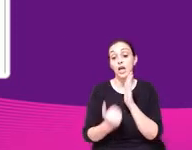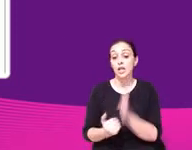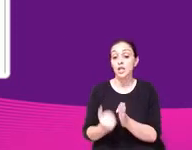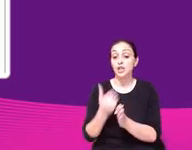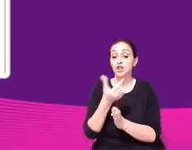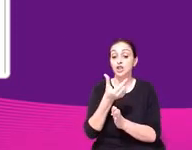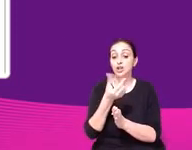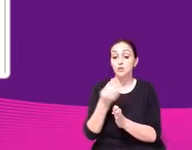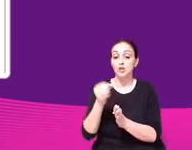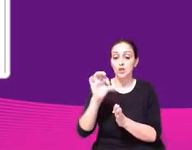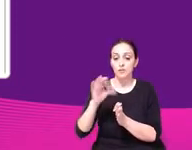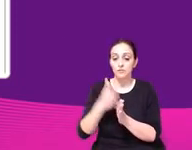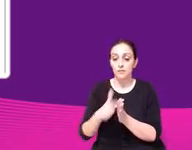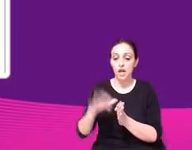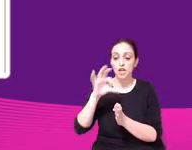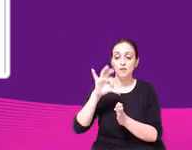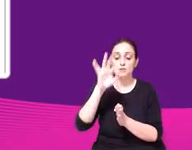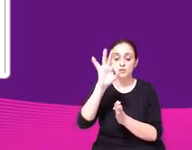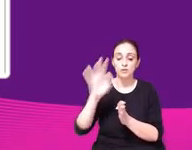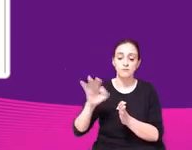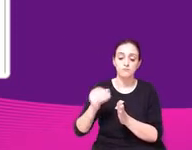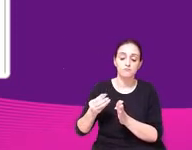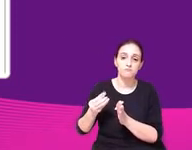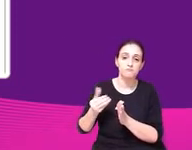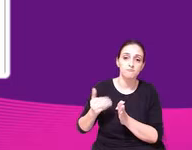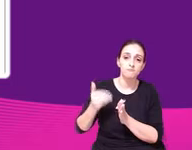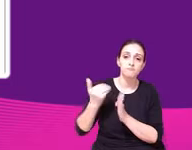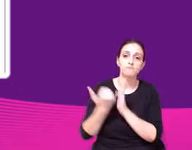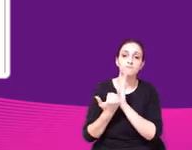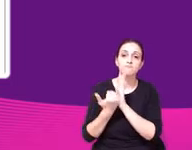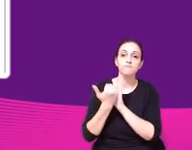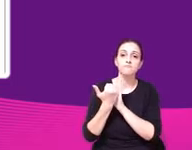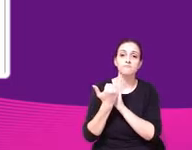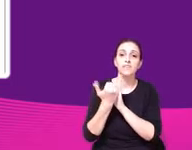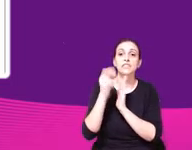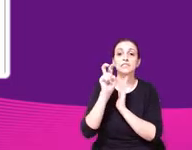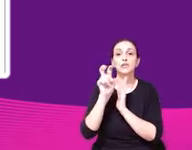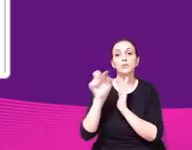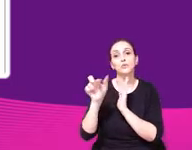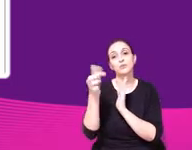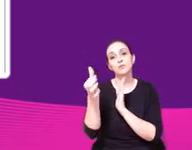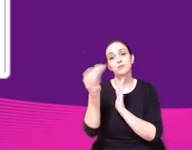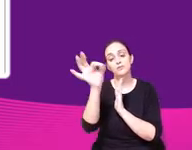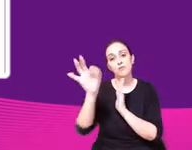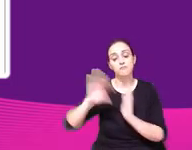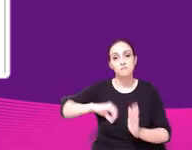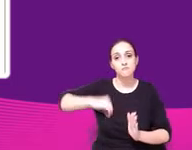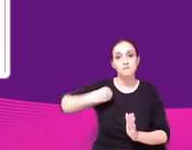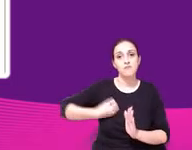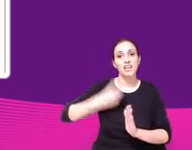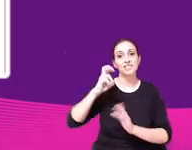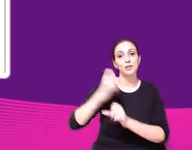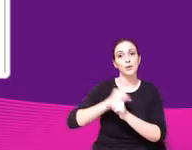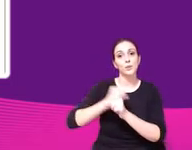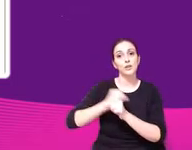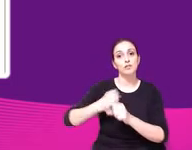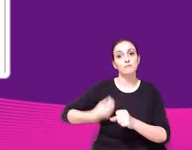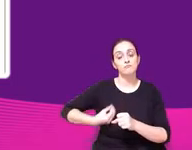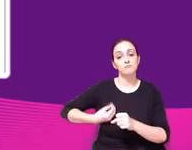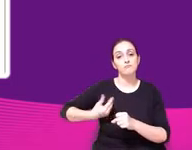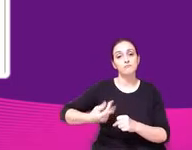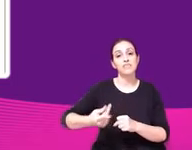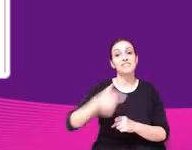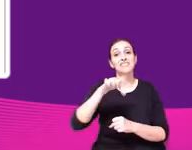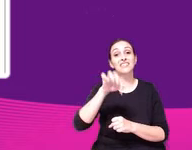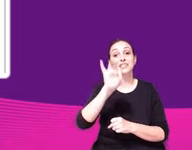9%. O total deles dá em torno de 5,6%. E a sobrevida em 5 anos desses pacientes foi de 70% e